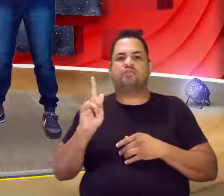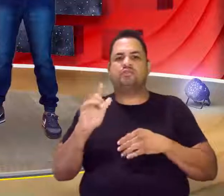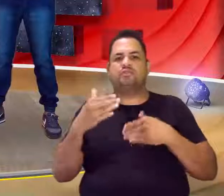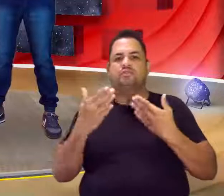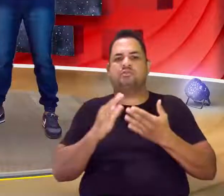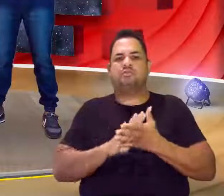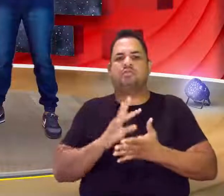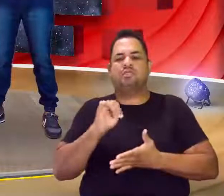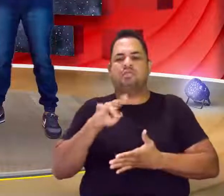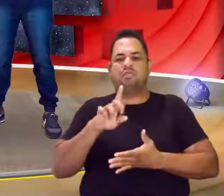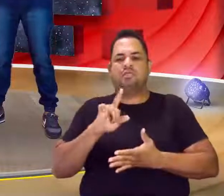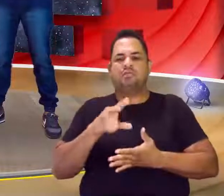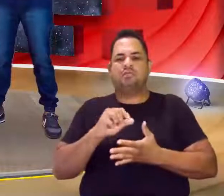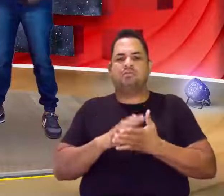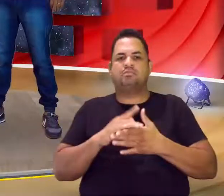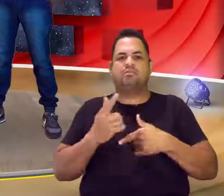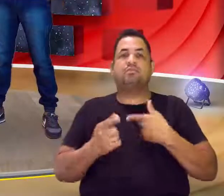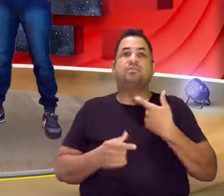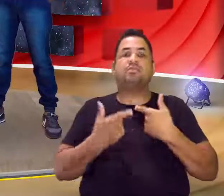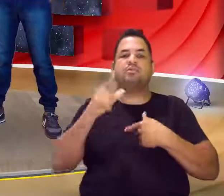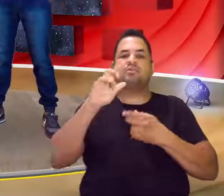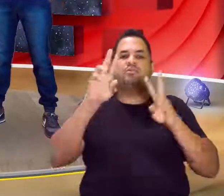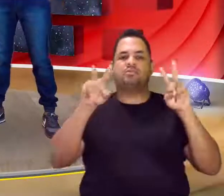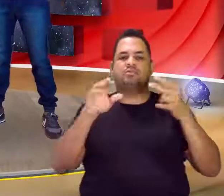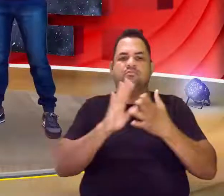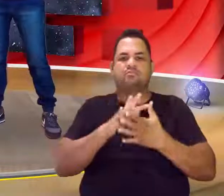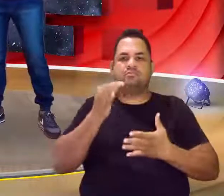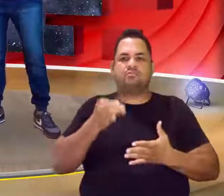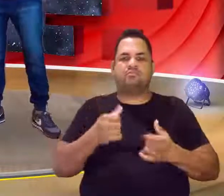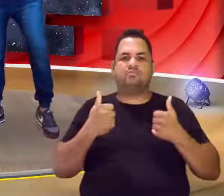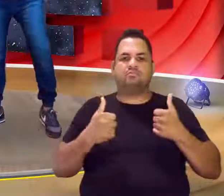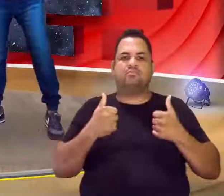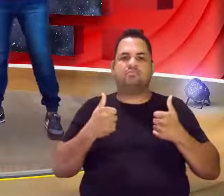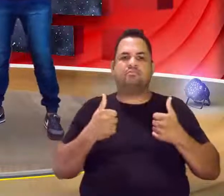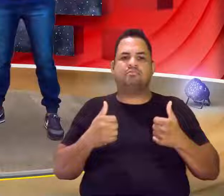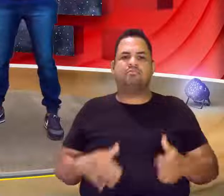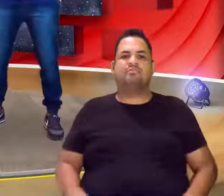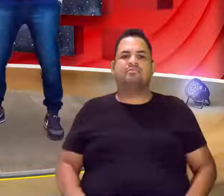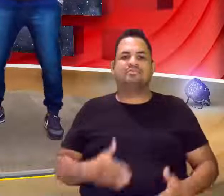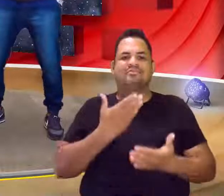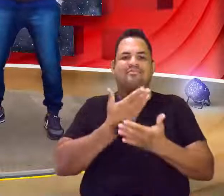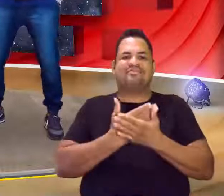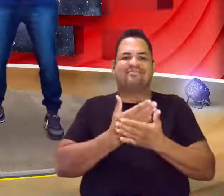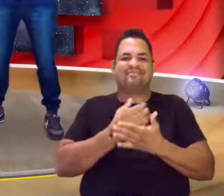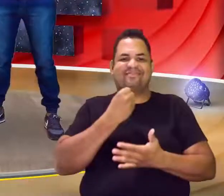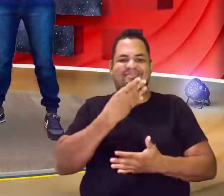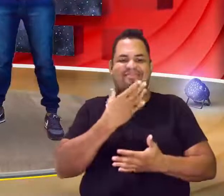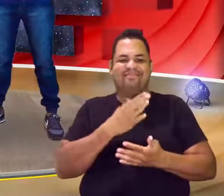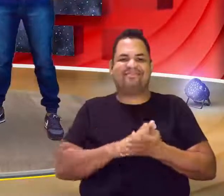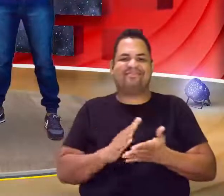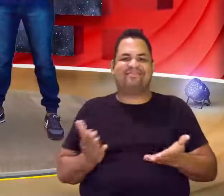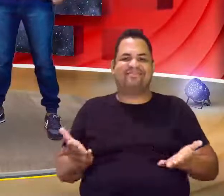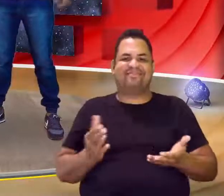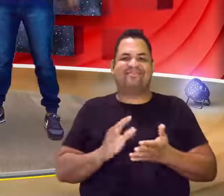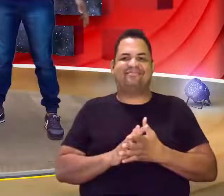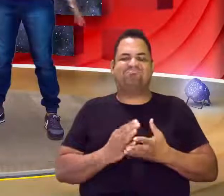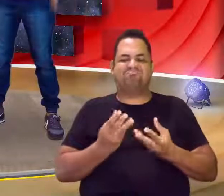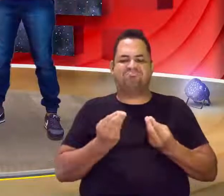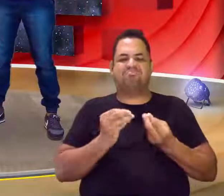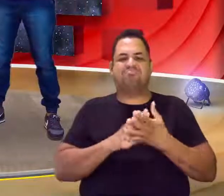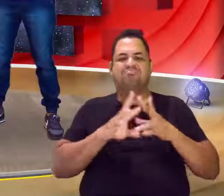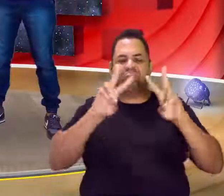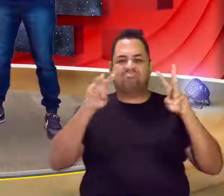da trigonometria e mais alguns assuntos aí, tá certo? Beleza. Aula boa, né? Puxadinha, muita